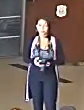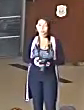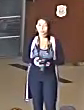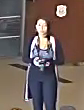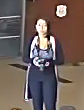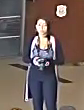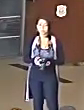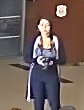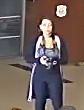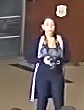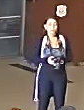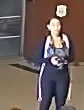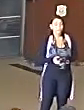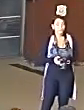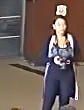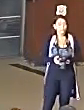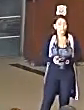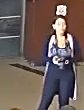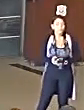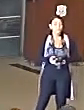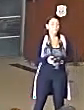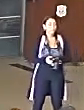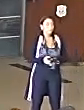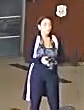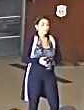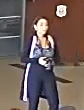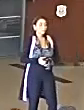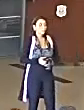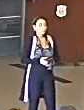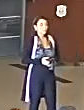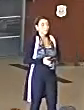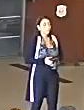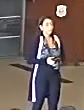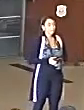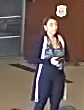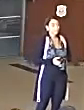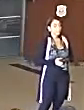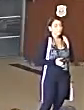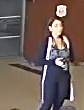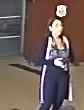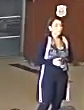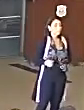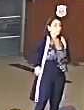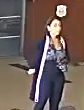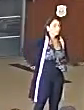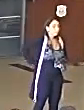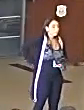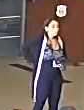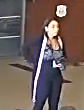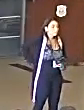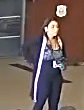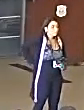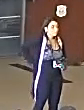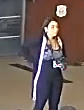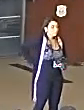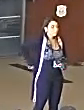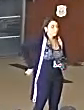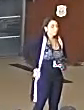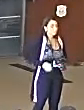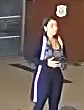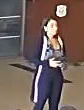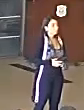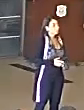diferente já passou do tempo de termos esperança de uma mudança no futuro tem que ser agora temos